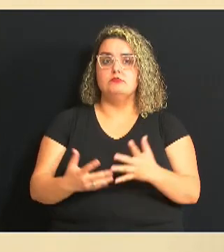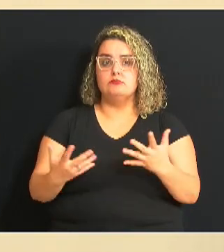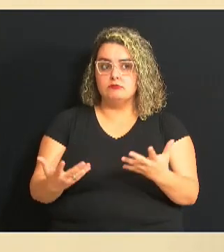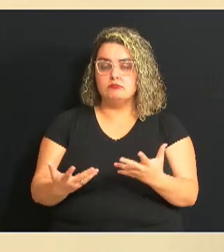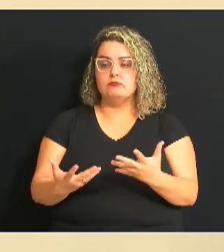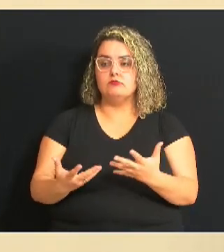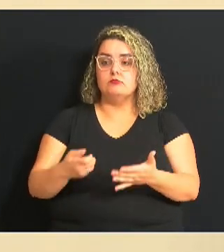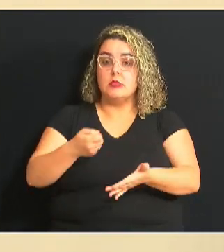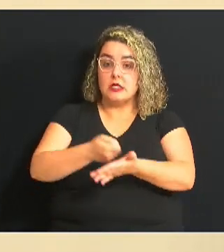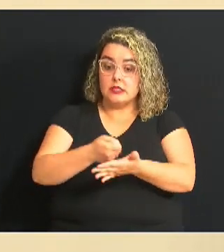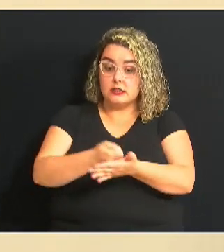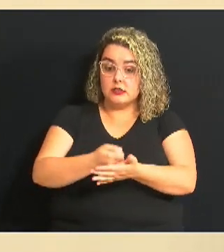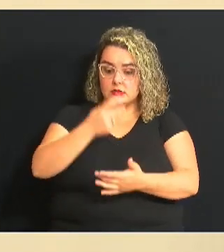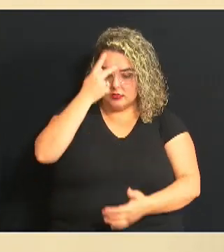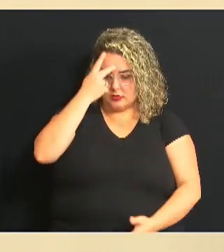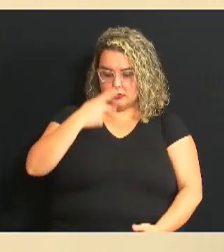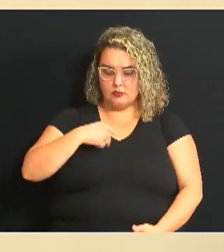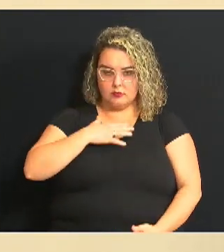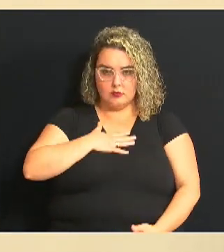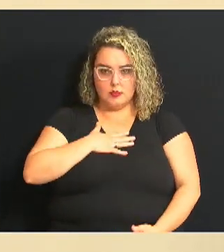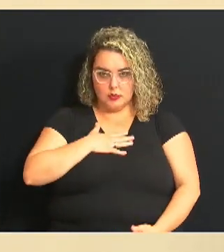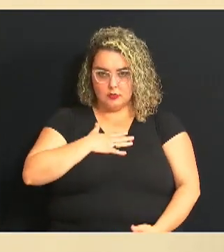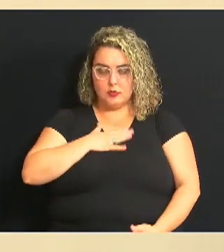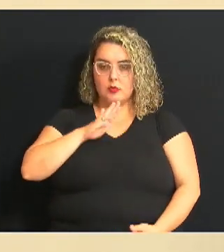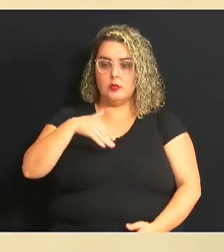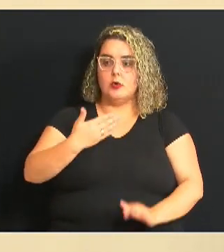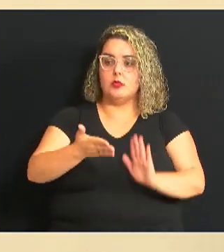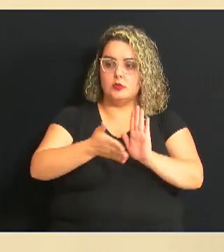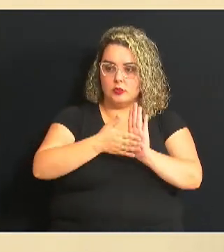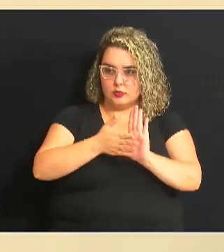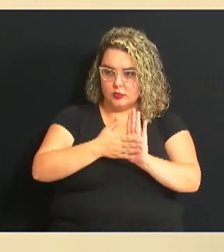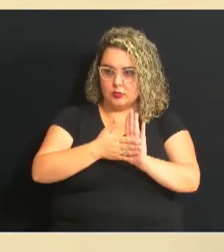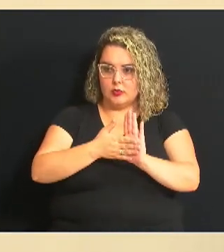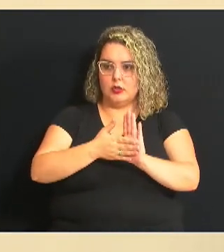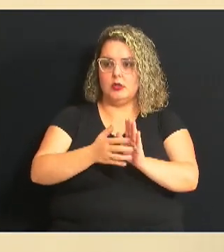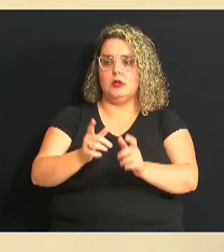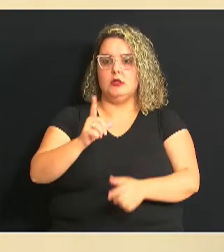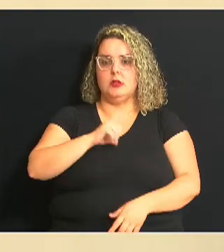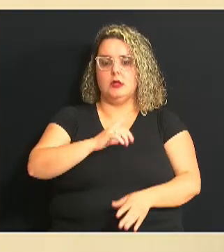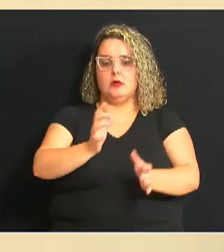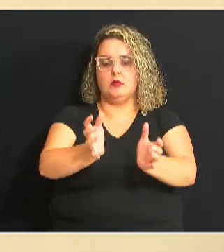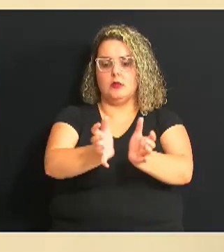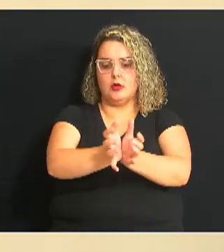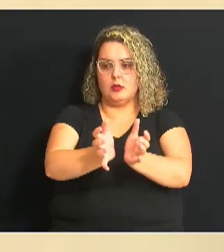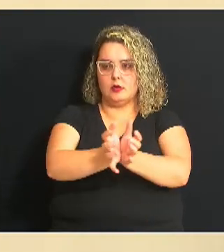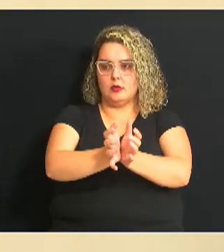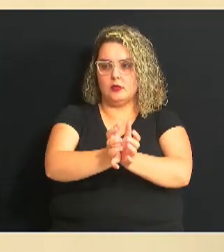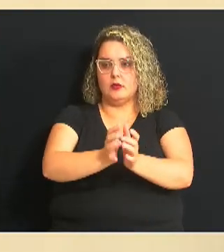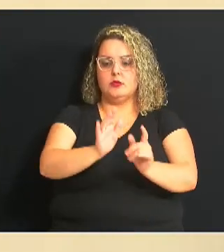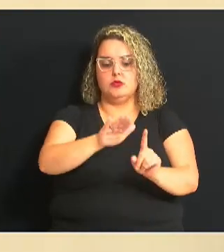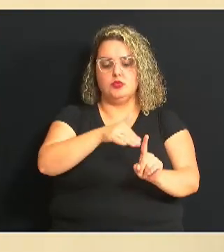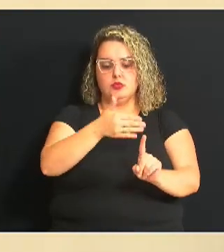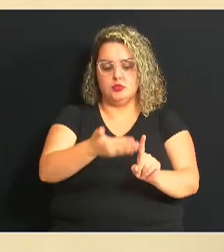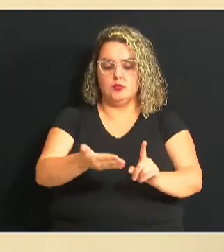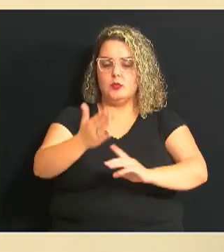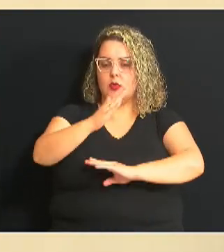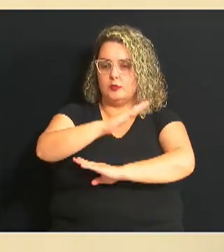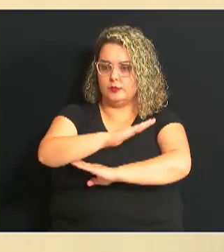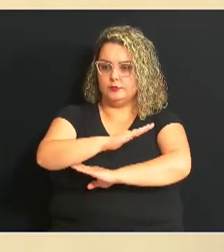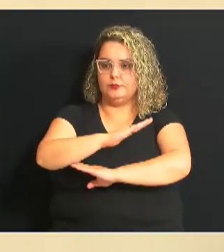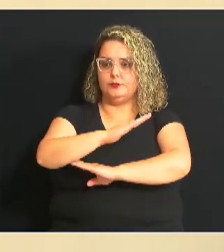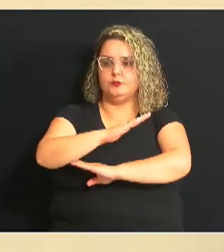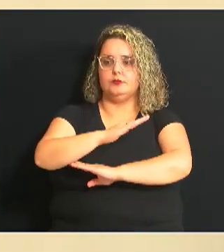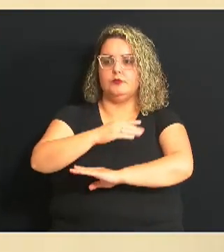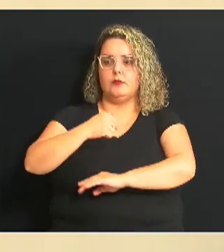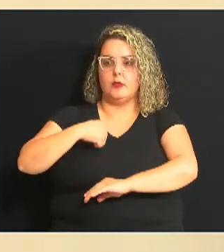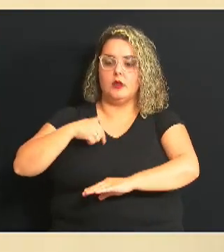exigente comigo mesmo. Então, quando eu proponho, isso passa por uma comissão, né, de honraria da Câmara Municipal, da qual eu faço